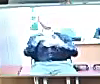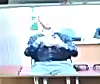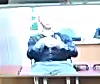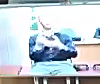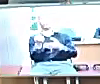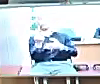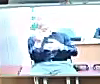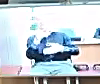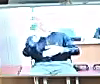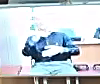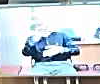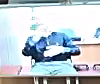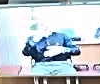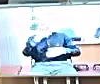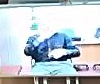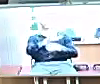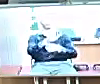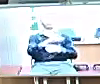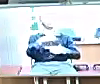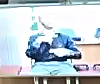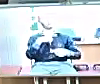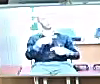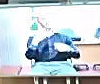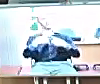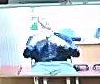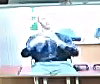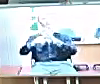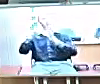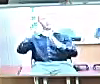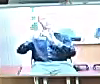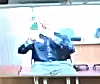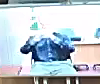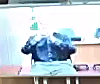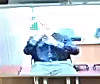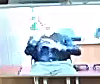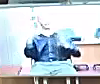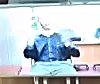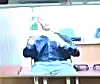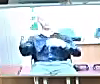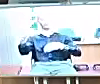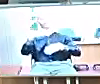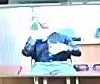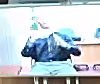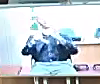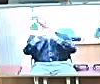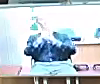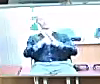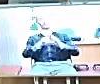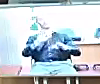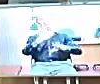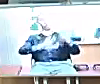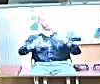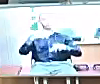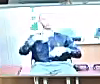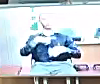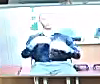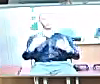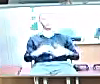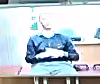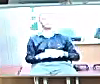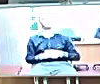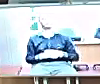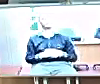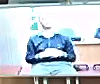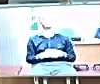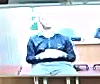ao que já era praticado antes da promulgação da lei então não tem nenhum benefício fiscal novo que foi dado não só os regimes que já eram praticados